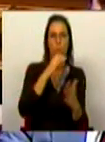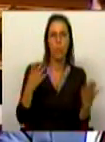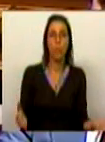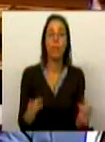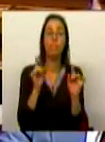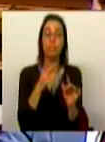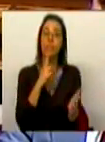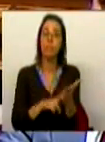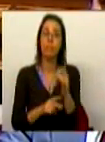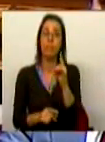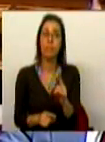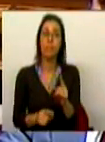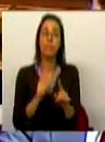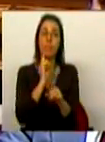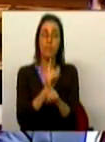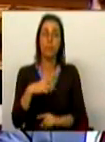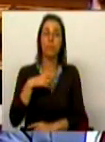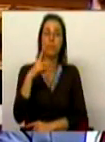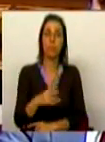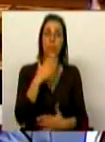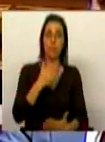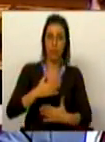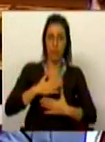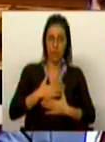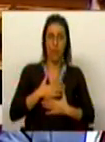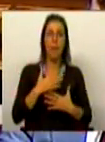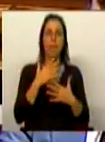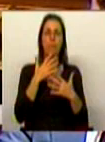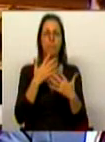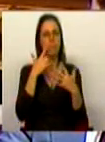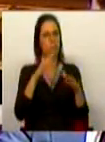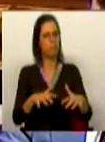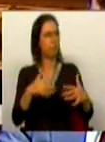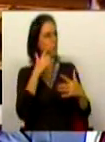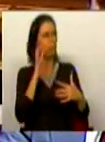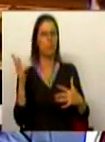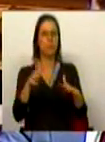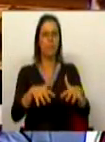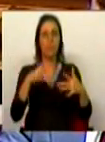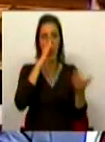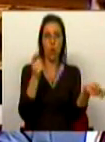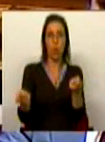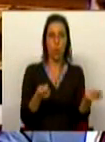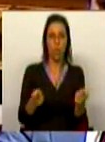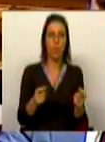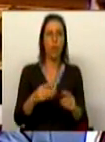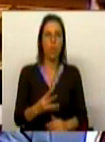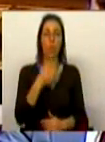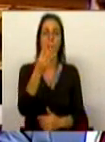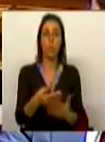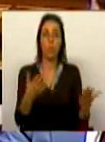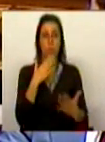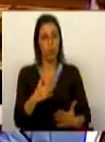Foi essa a razão pela qual os portugueses nos deram uma maioria clara e inequívoca para governarmos durante